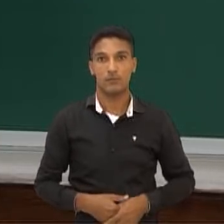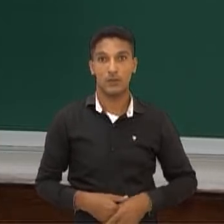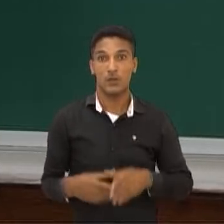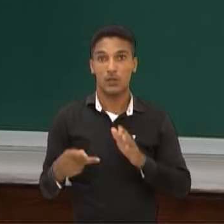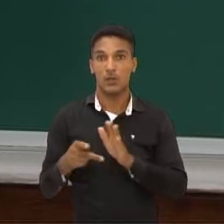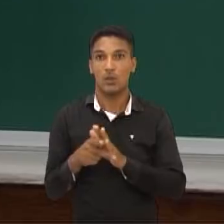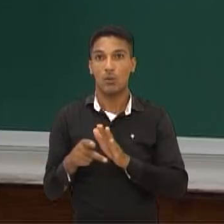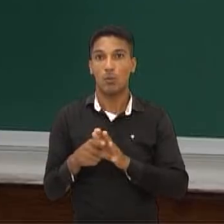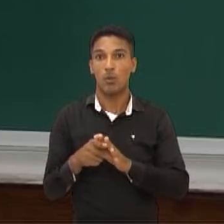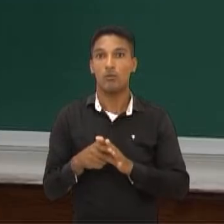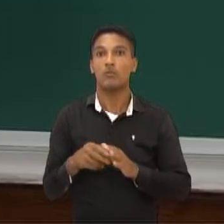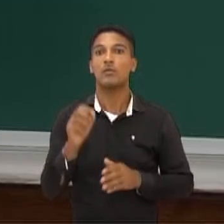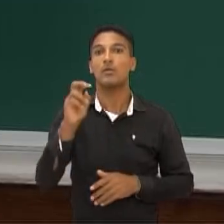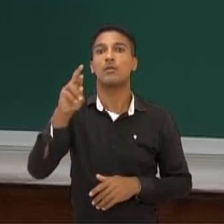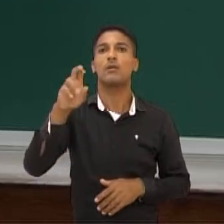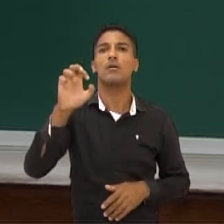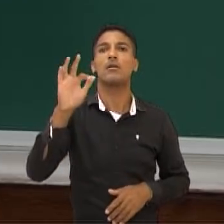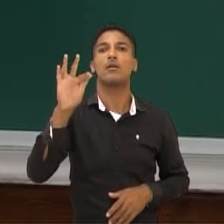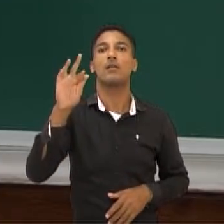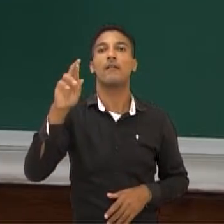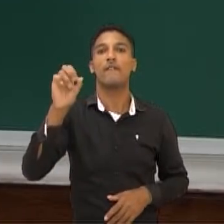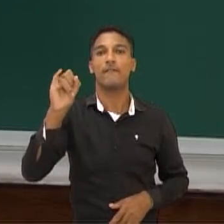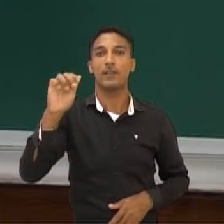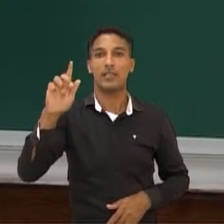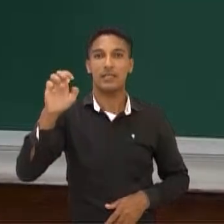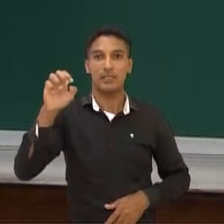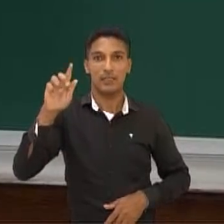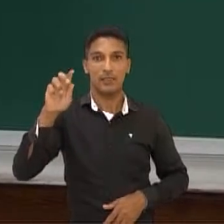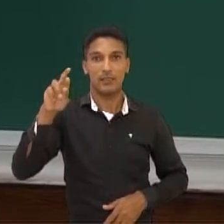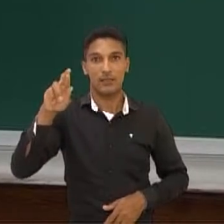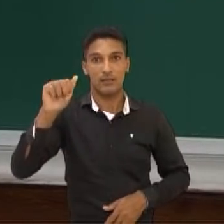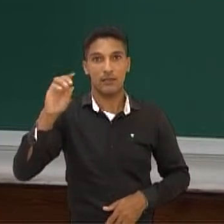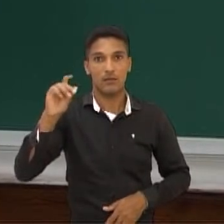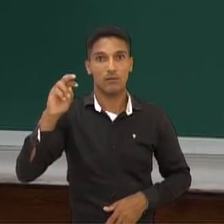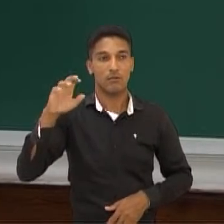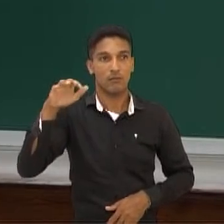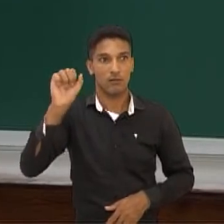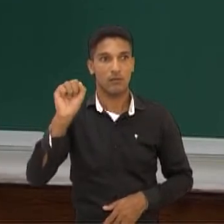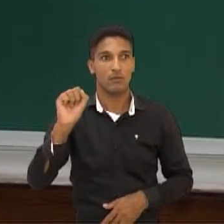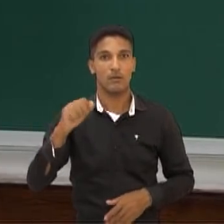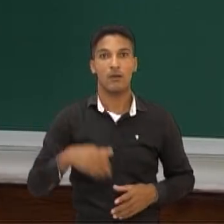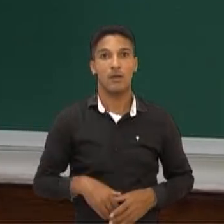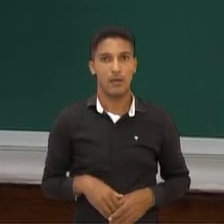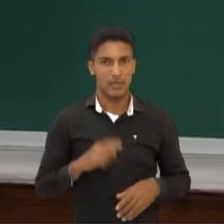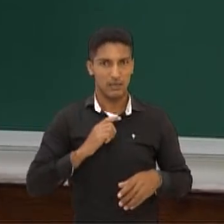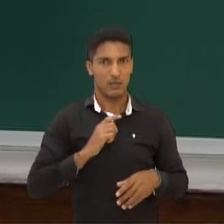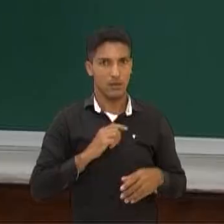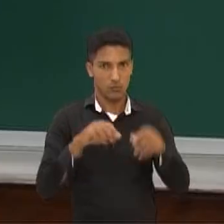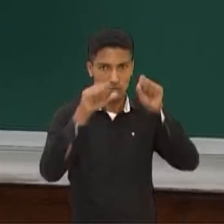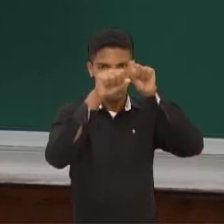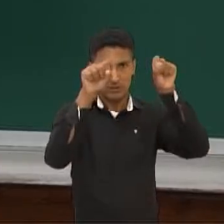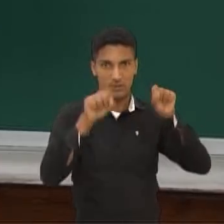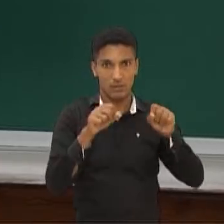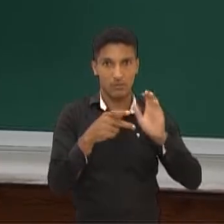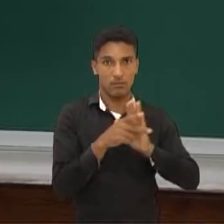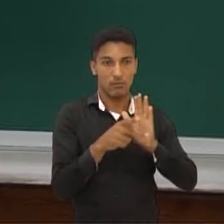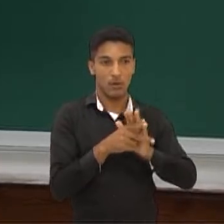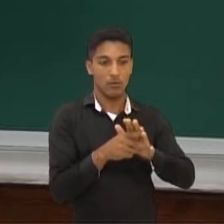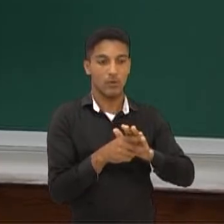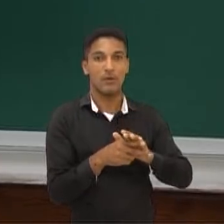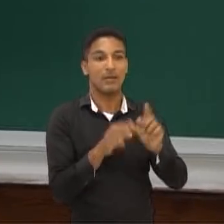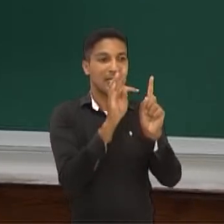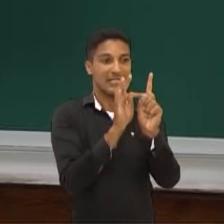na forma de calor de um sistema de menor temperatura para outro de maior temperatura. Vamos falar um